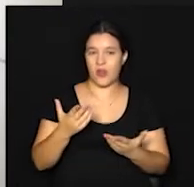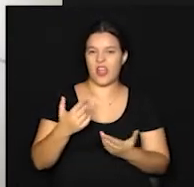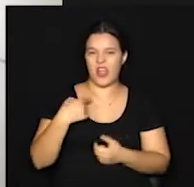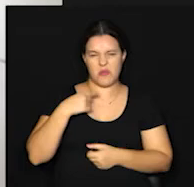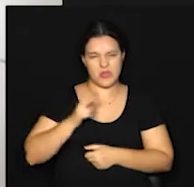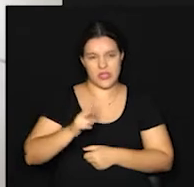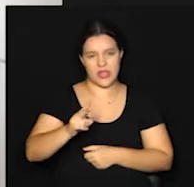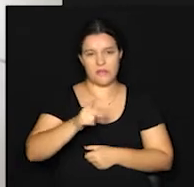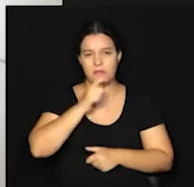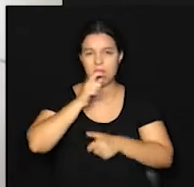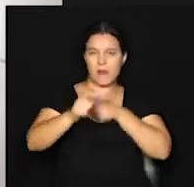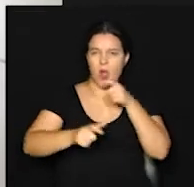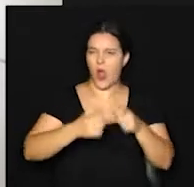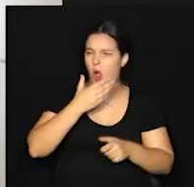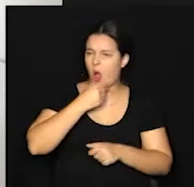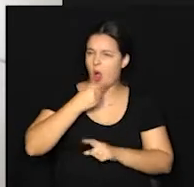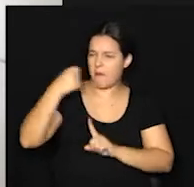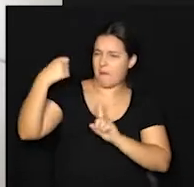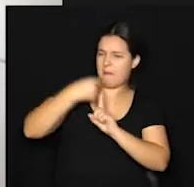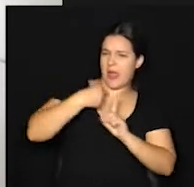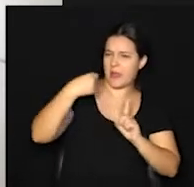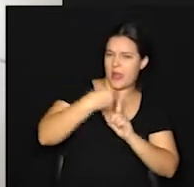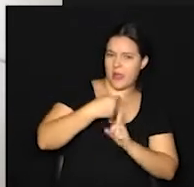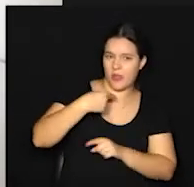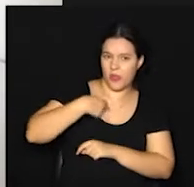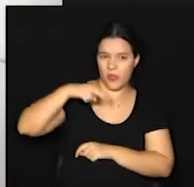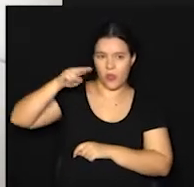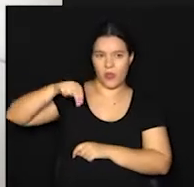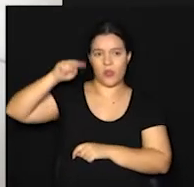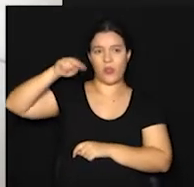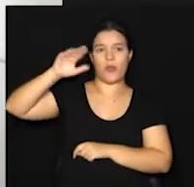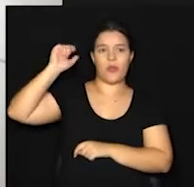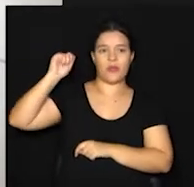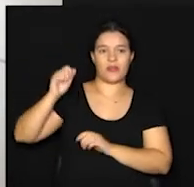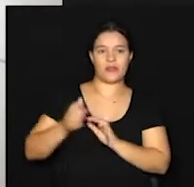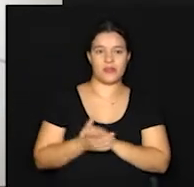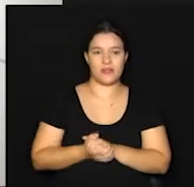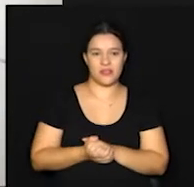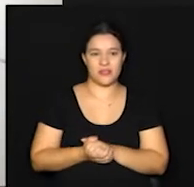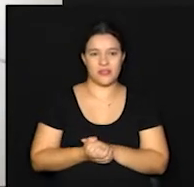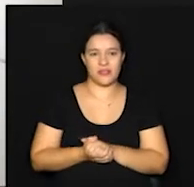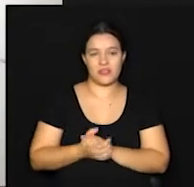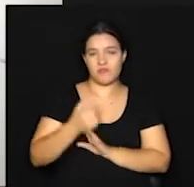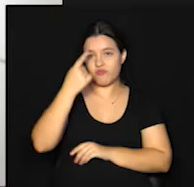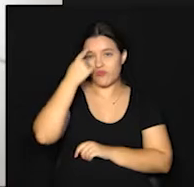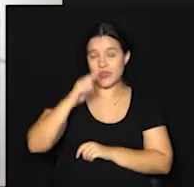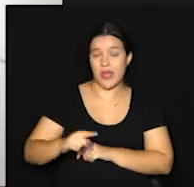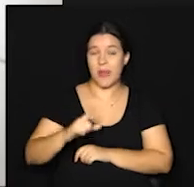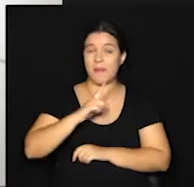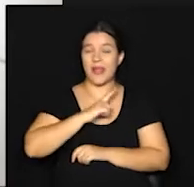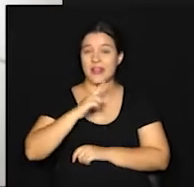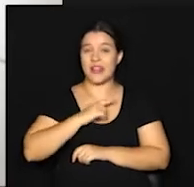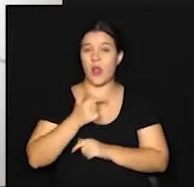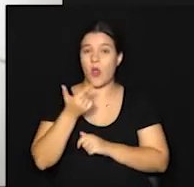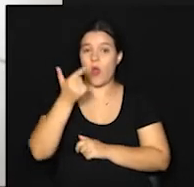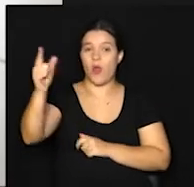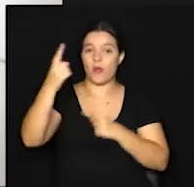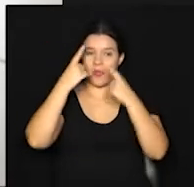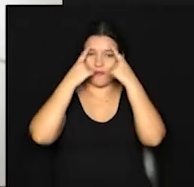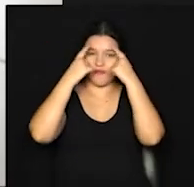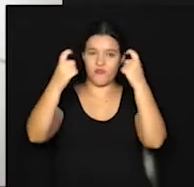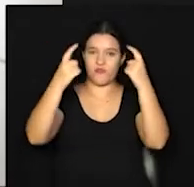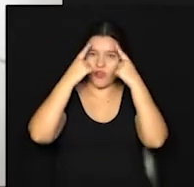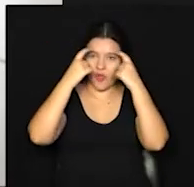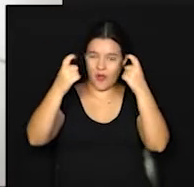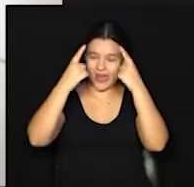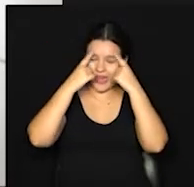mão em mim, me bateria, porque não daria tempo dele levantar a mão para mim. Só que eu não sabia que existia um outro tipo de abuso, que é o